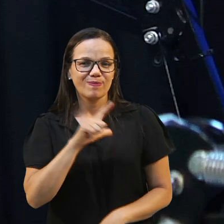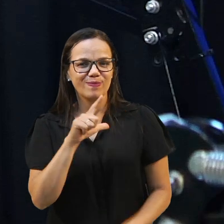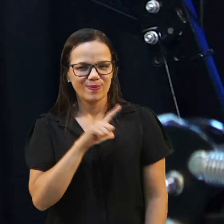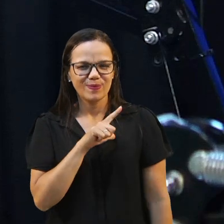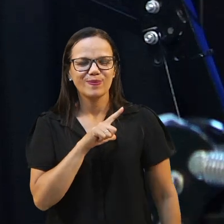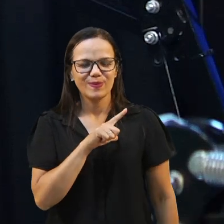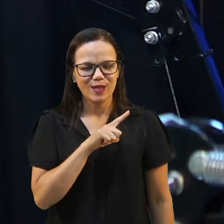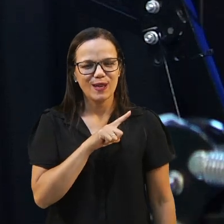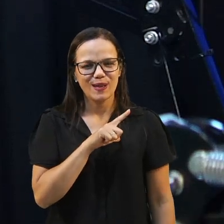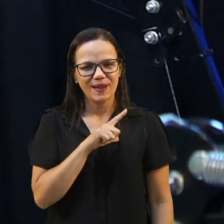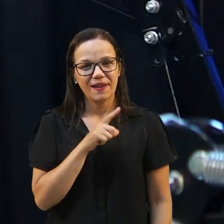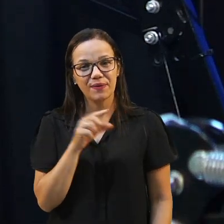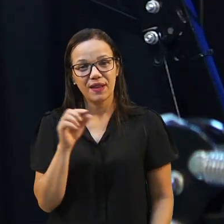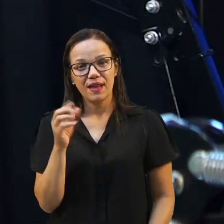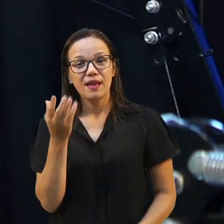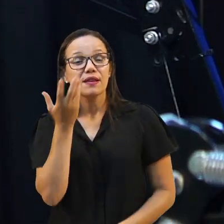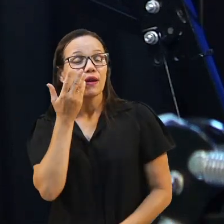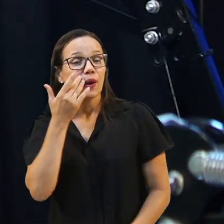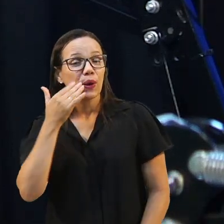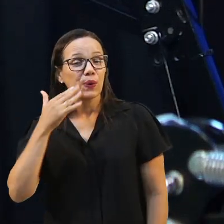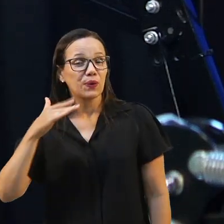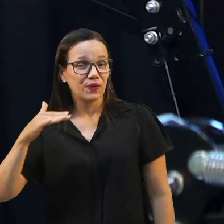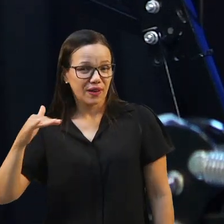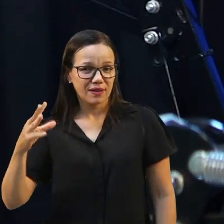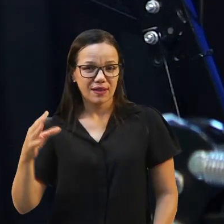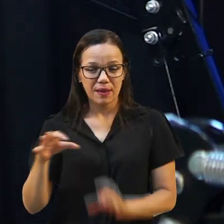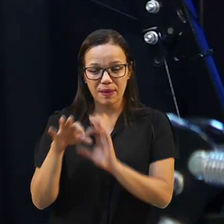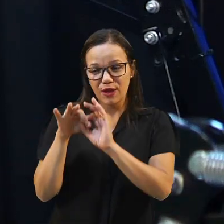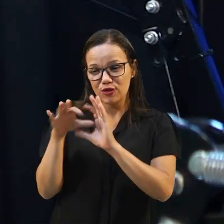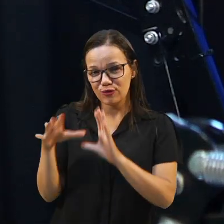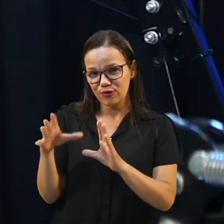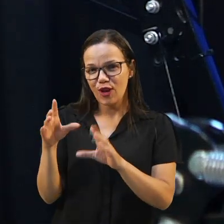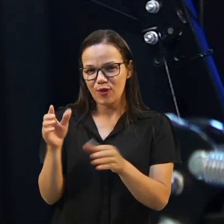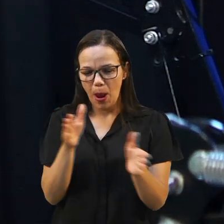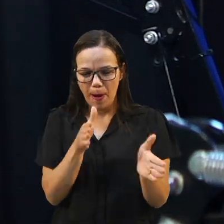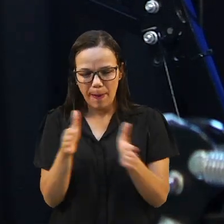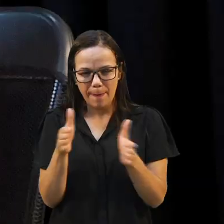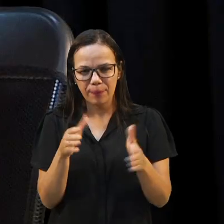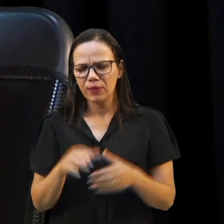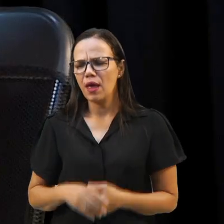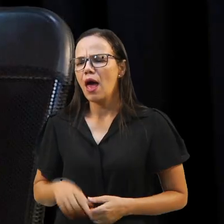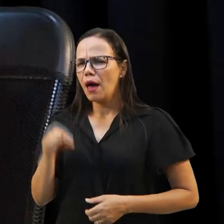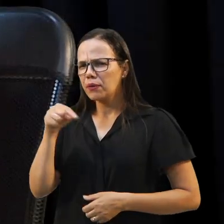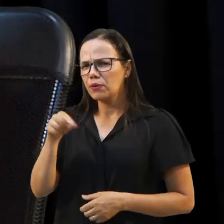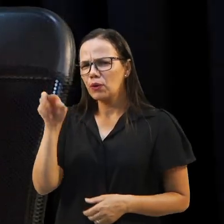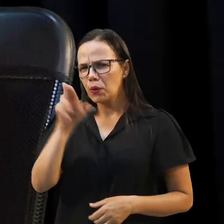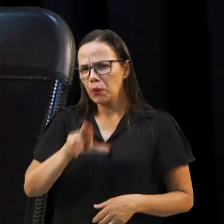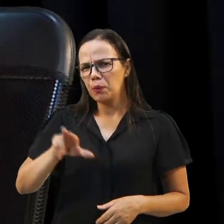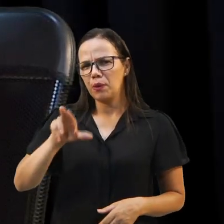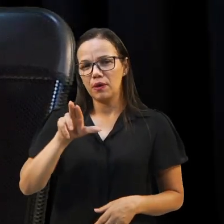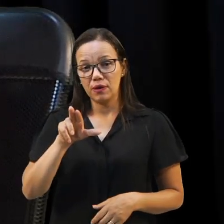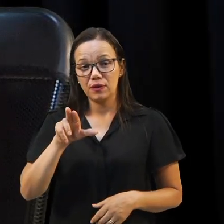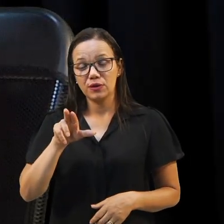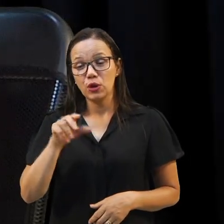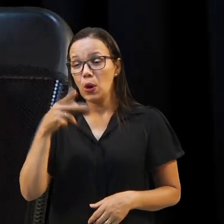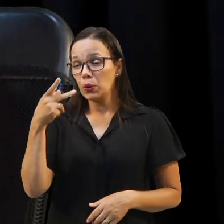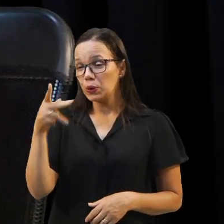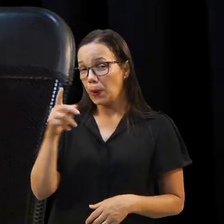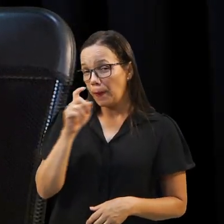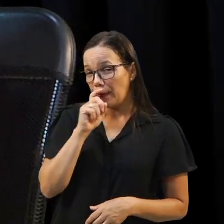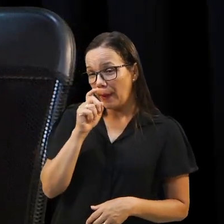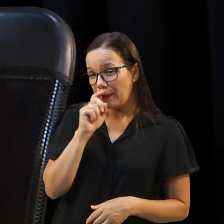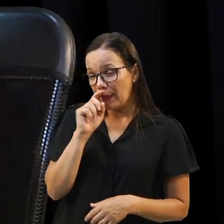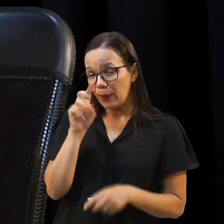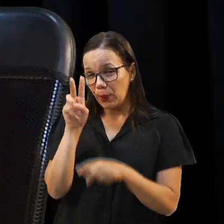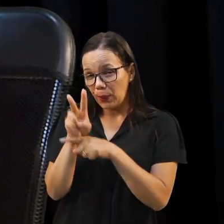a infância permitia na época. Aqui em Uberlândia, professor, lá o seu pai lidava